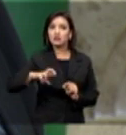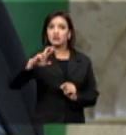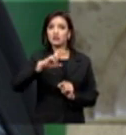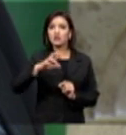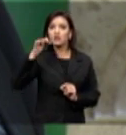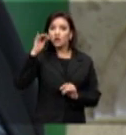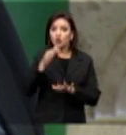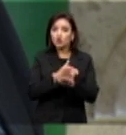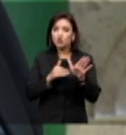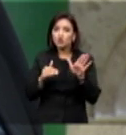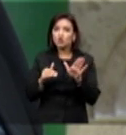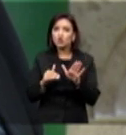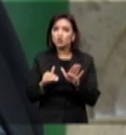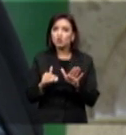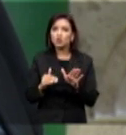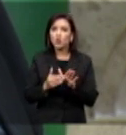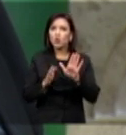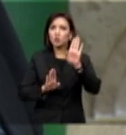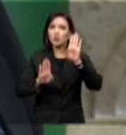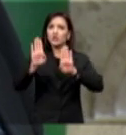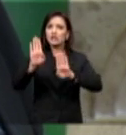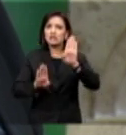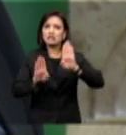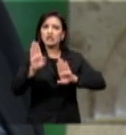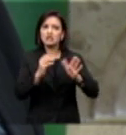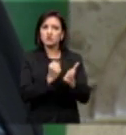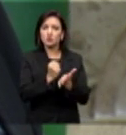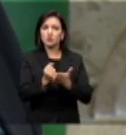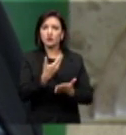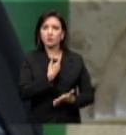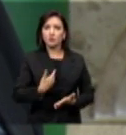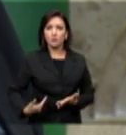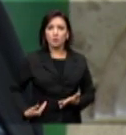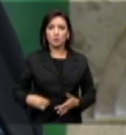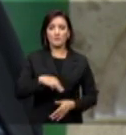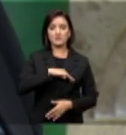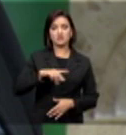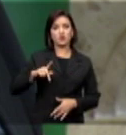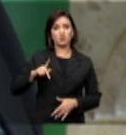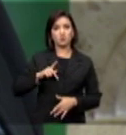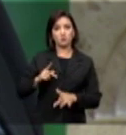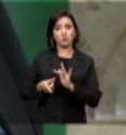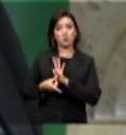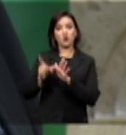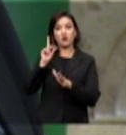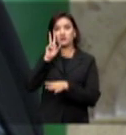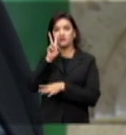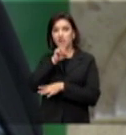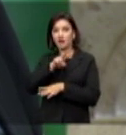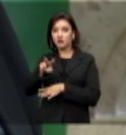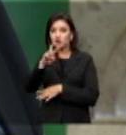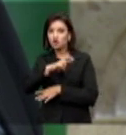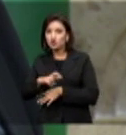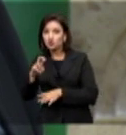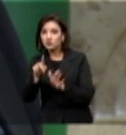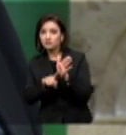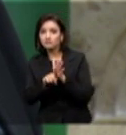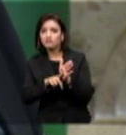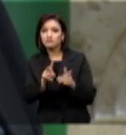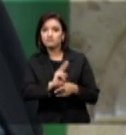processos licitatórios de contratos públicos no âmbito da infraestrutura. Com